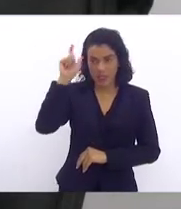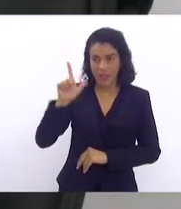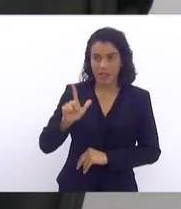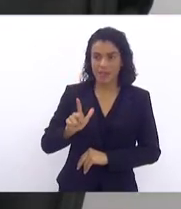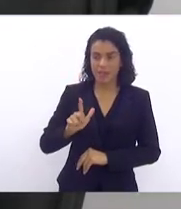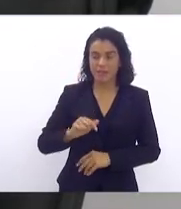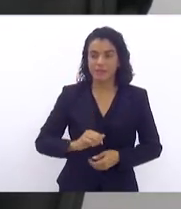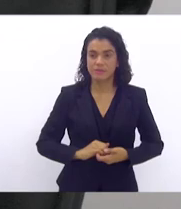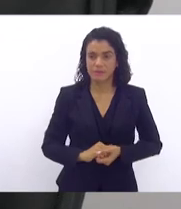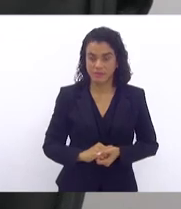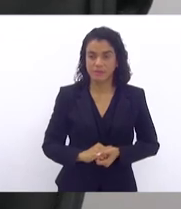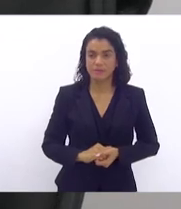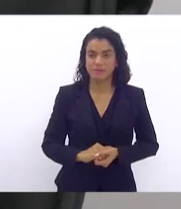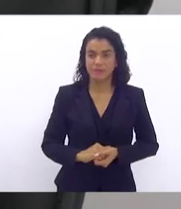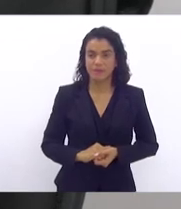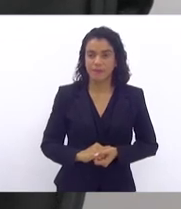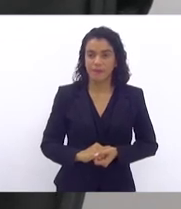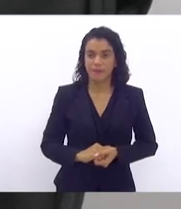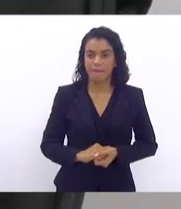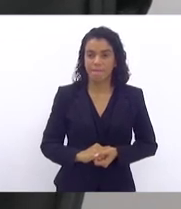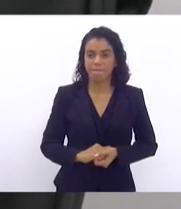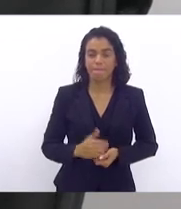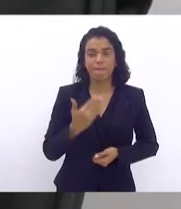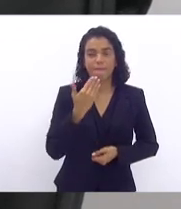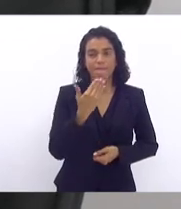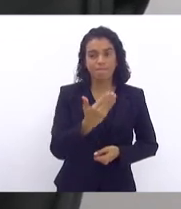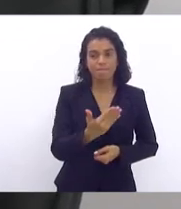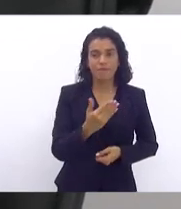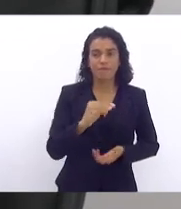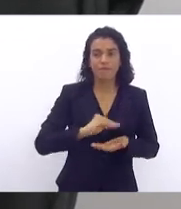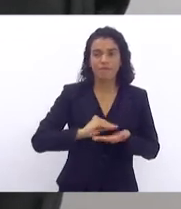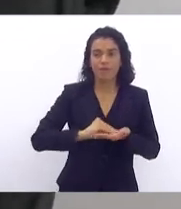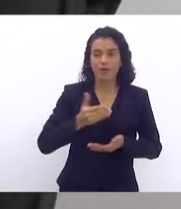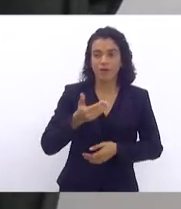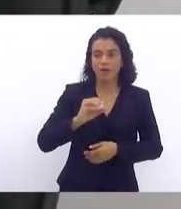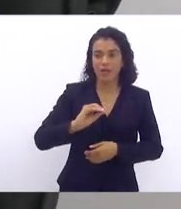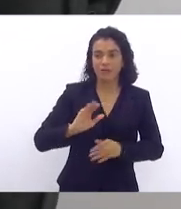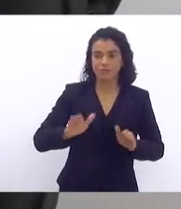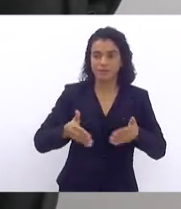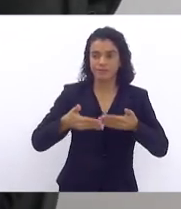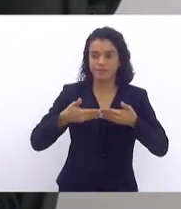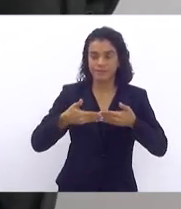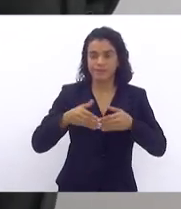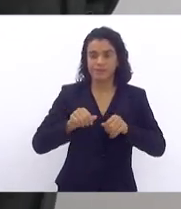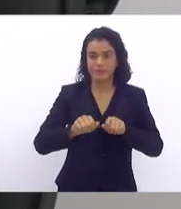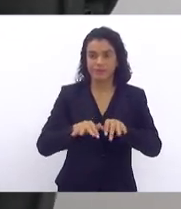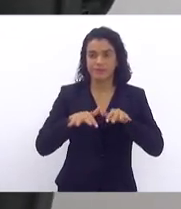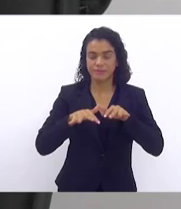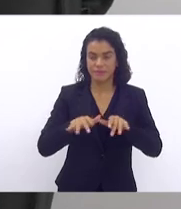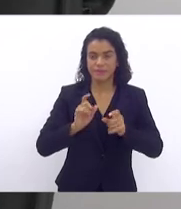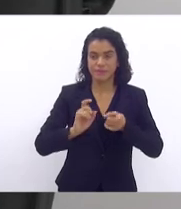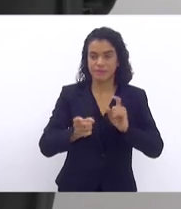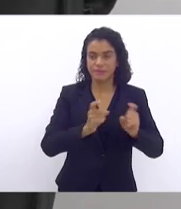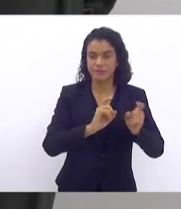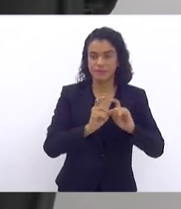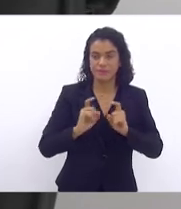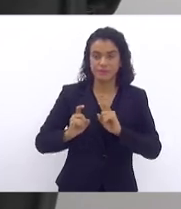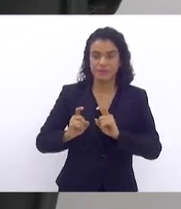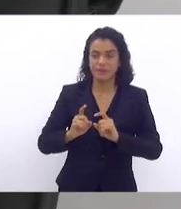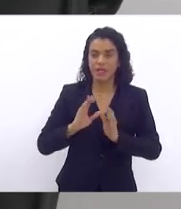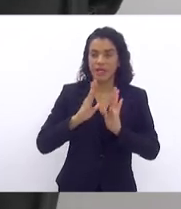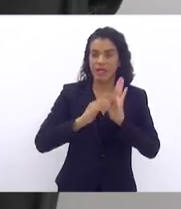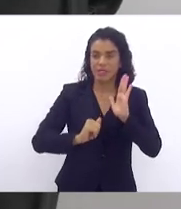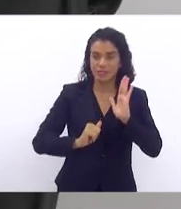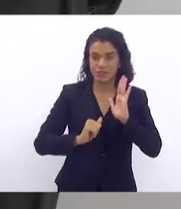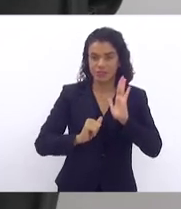Alana Passos. Eu vou pedir, Vênia, porque faltam 10 minutos para o encerramento da sessão, para a retirada